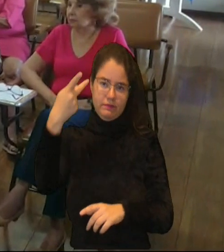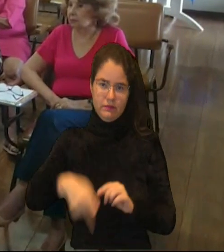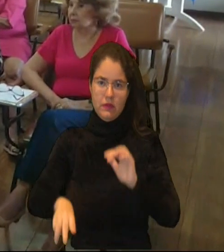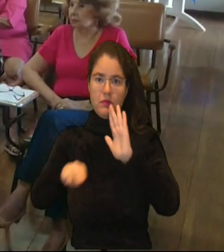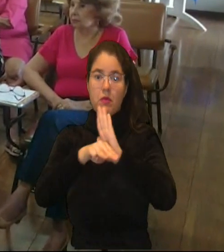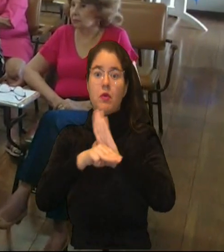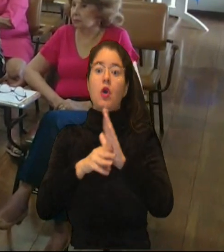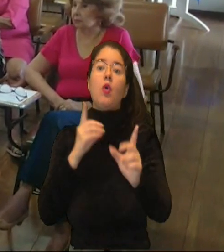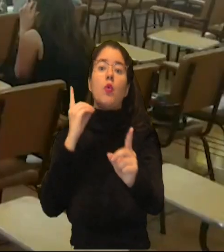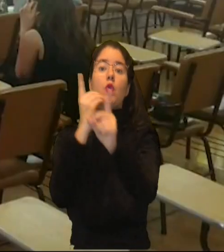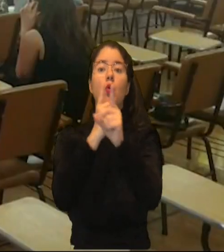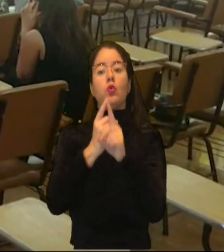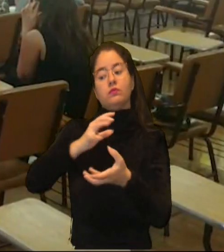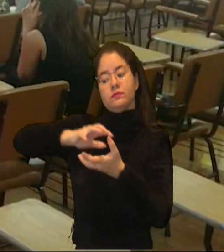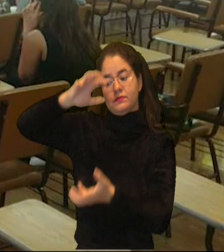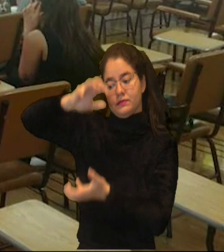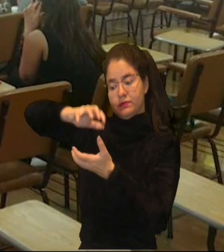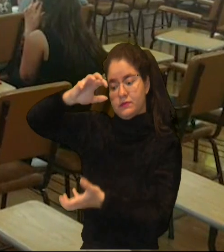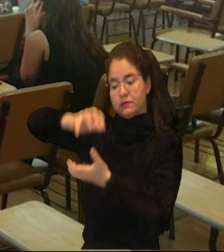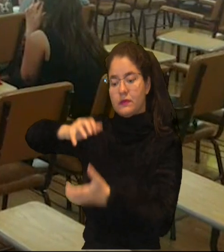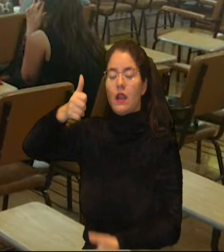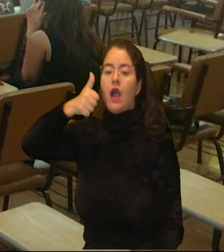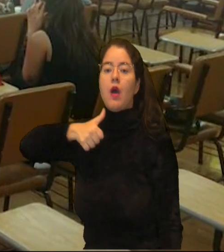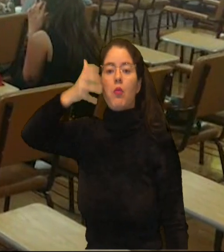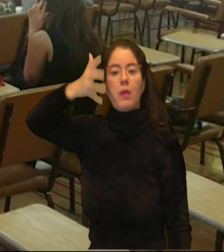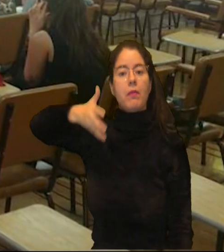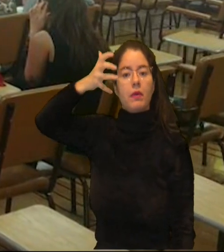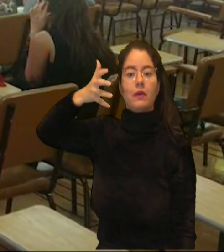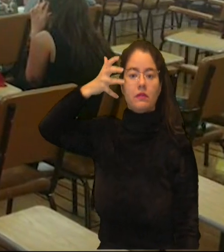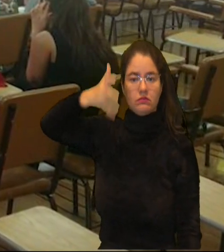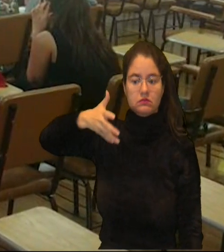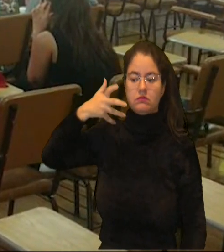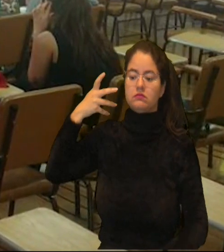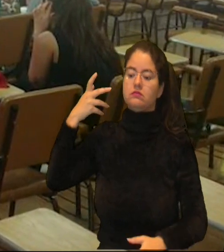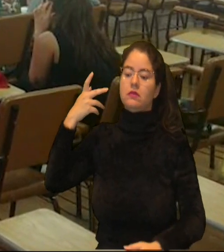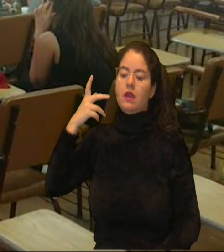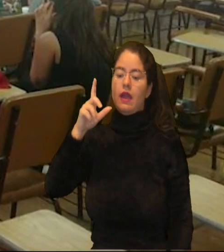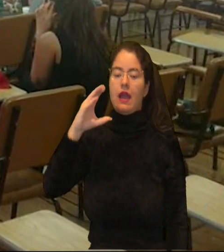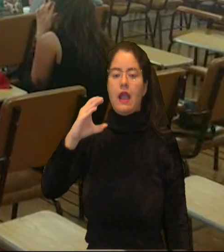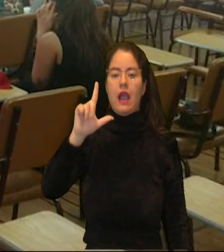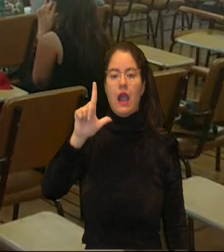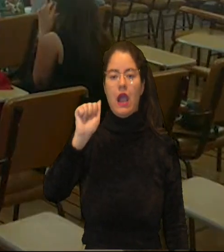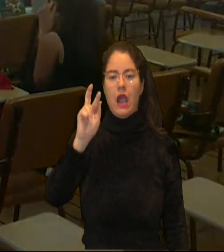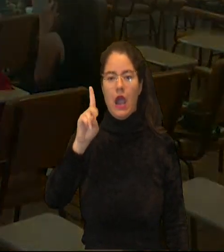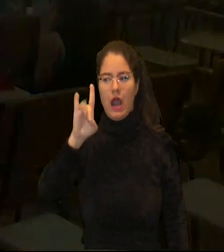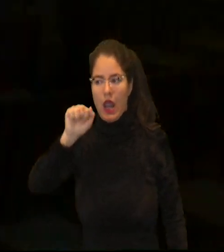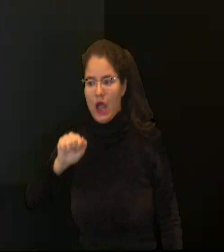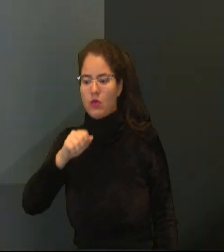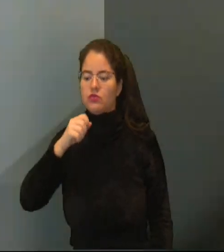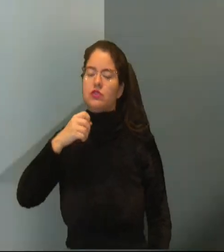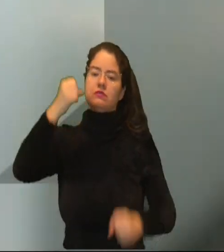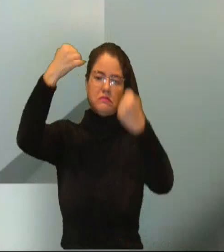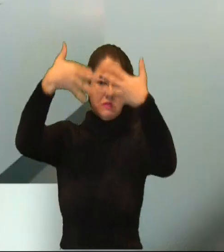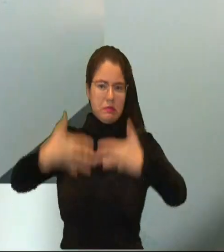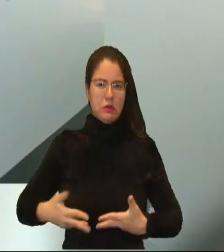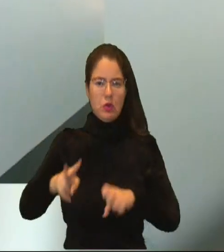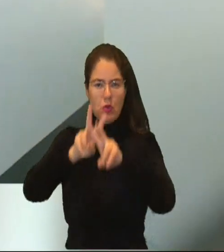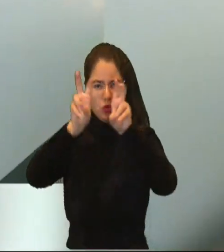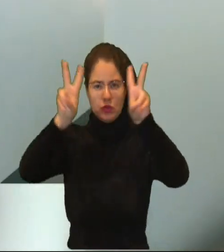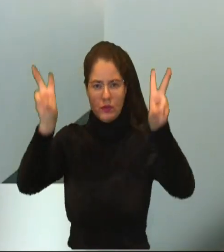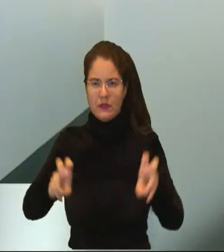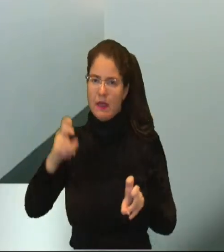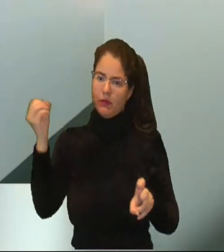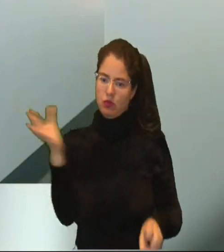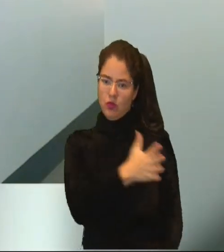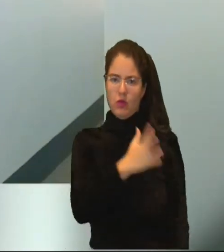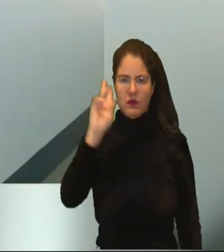o encontro do GVC. A palestrante convidada, psicóloga Cláudia Vasconcelos, discorreu sobre o tema Uma Nova